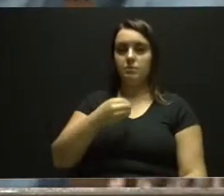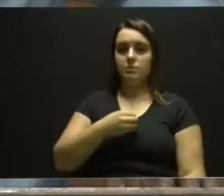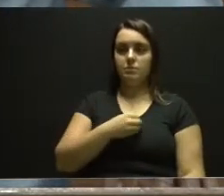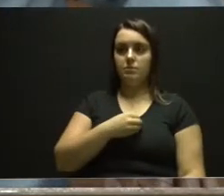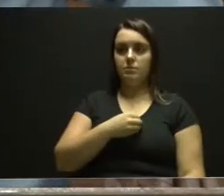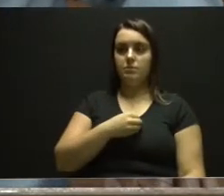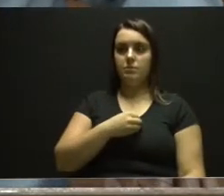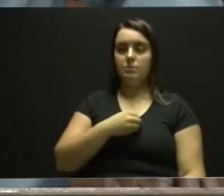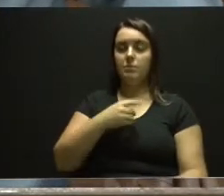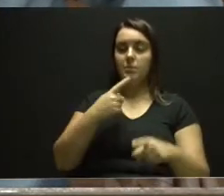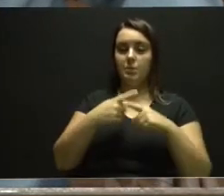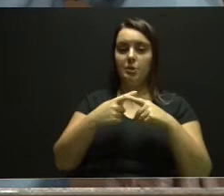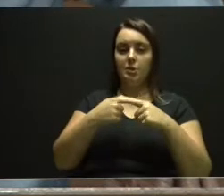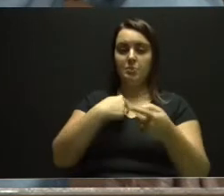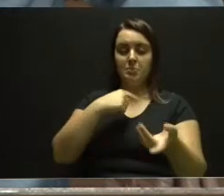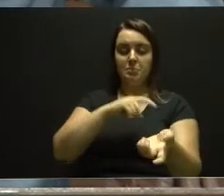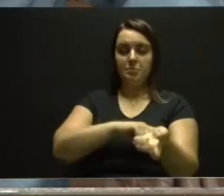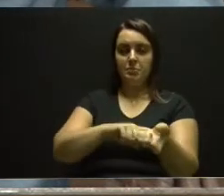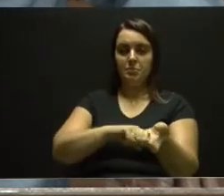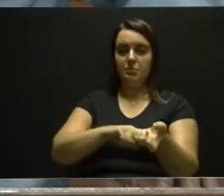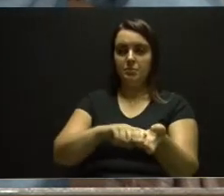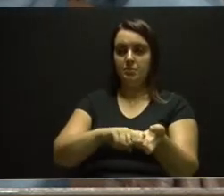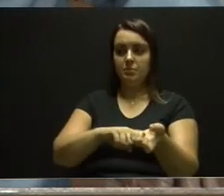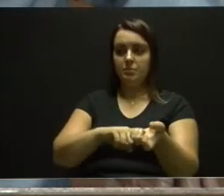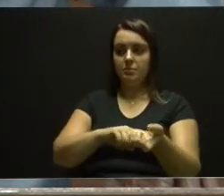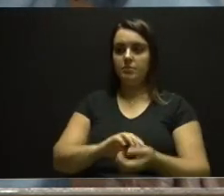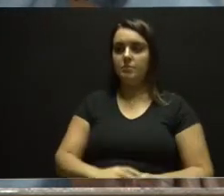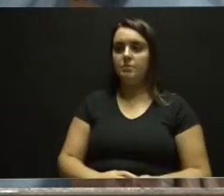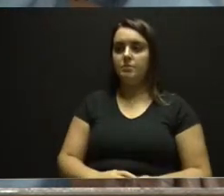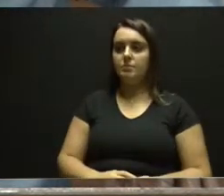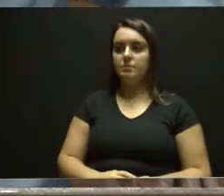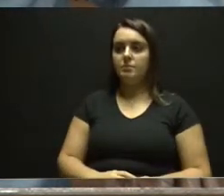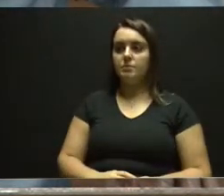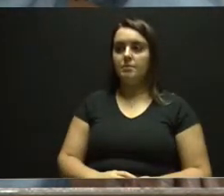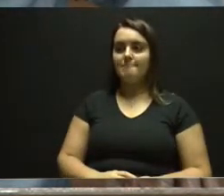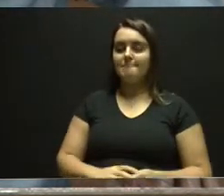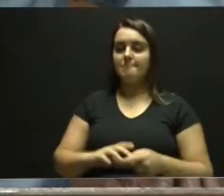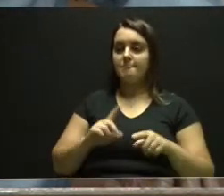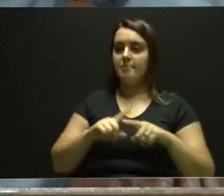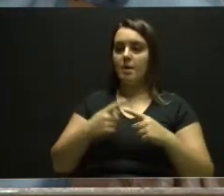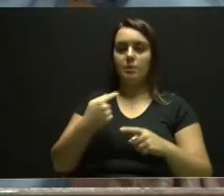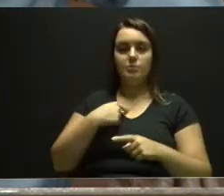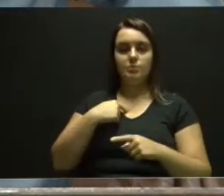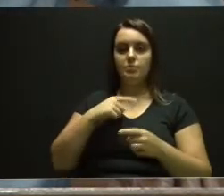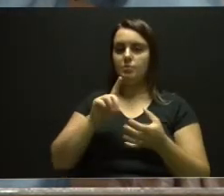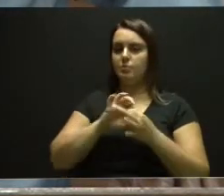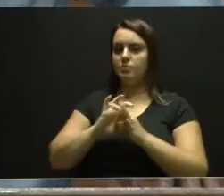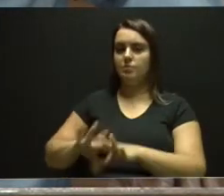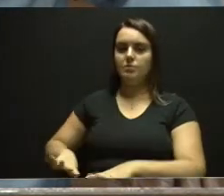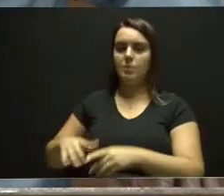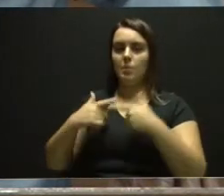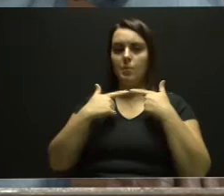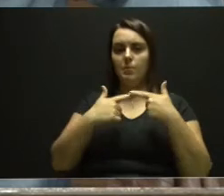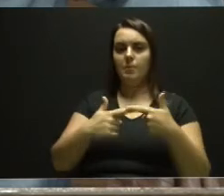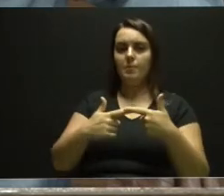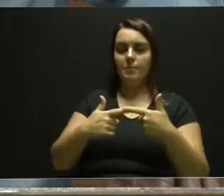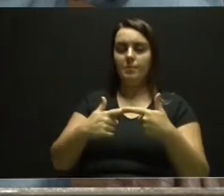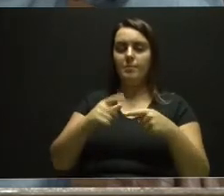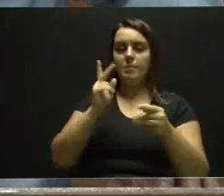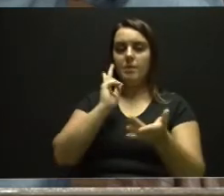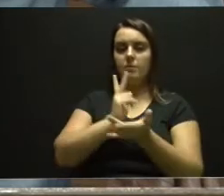minha pele mas nem por isso eu deixei de lutar sempre de cabeça